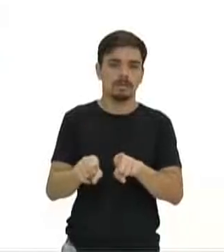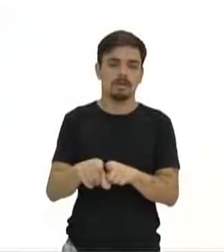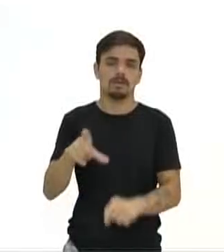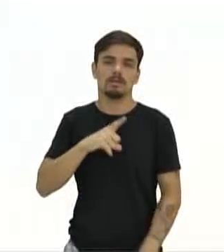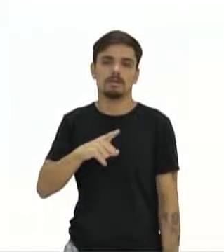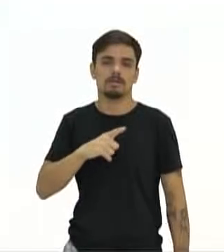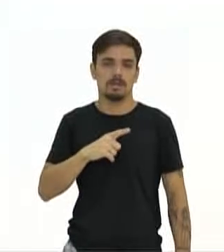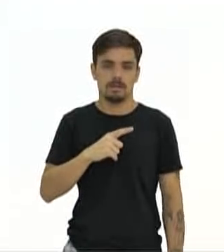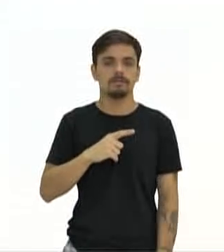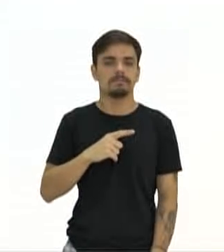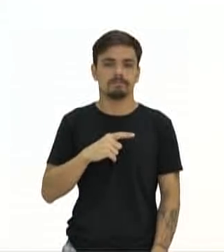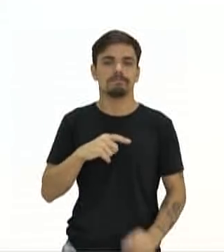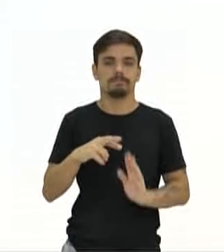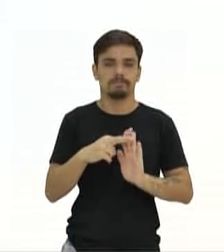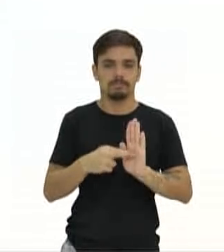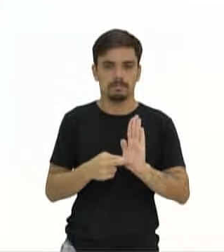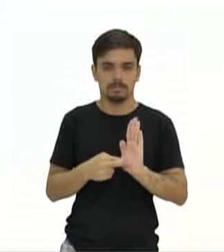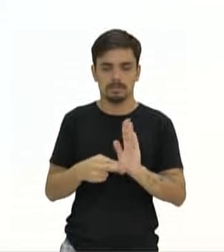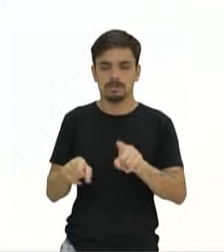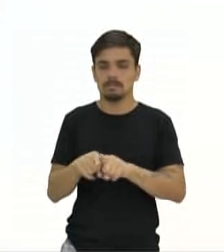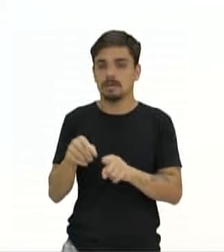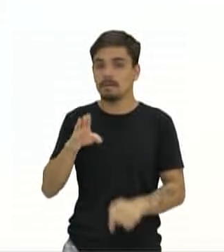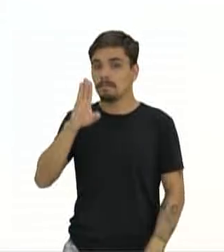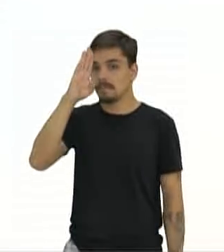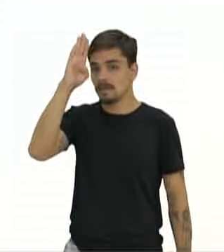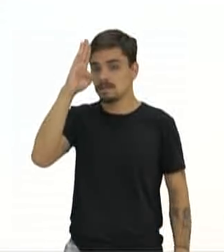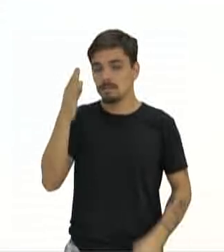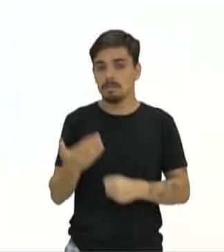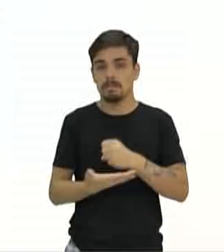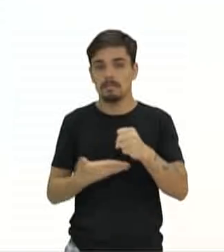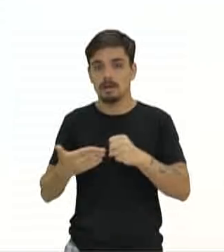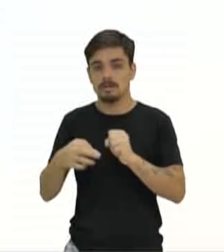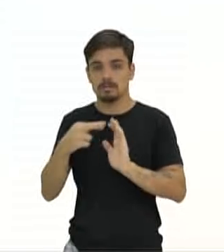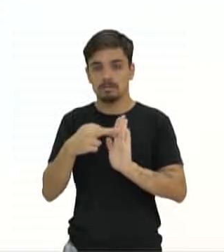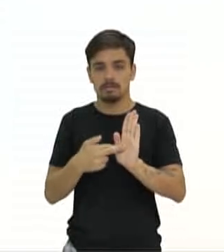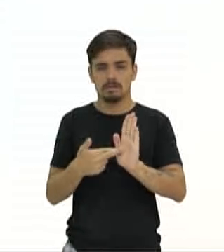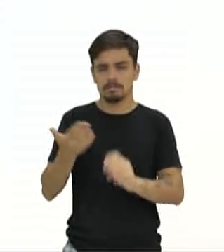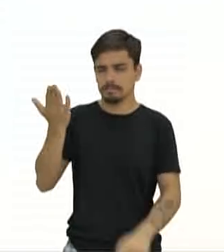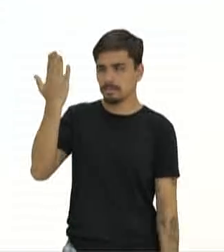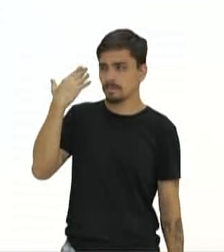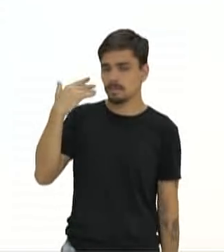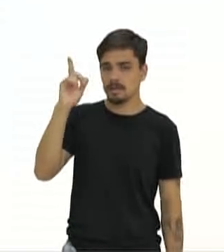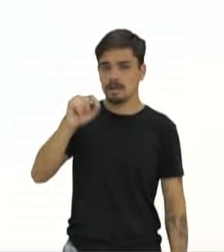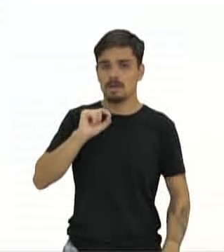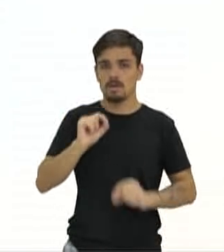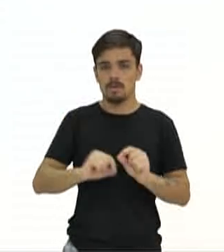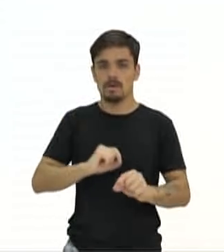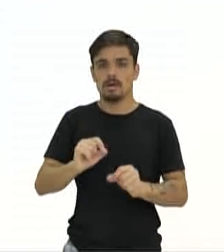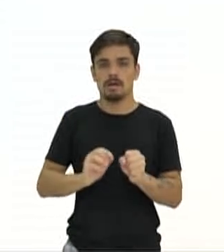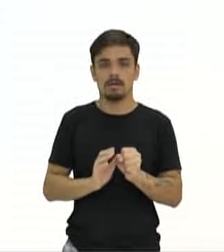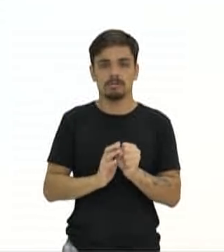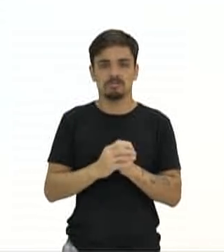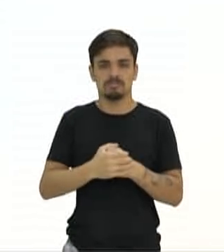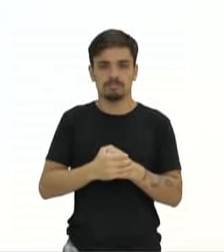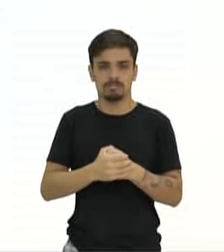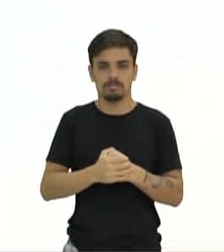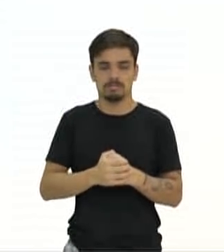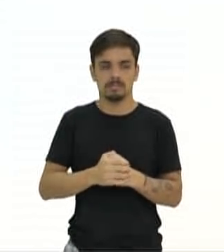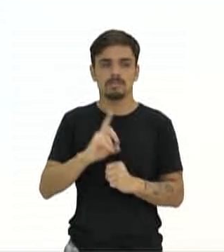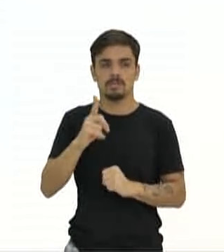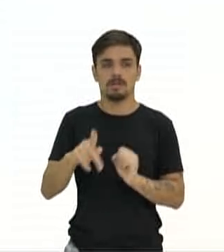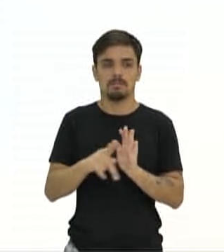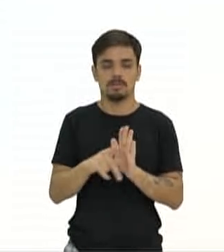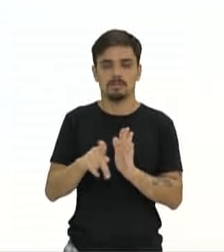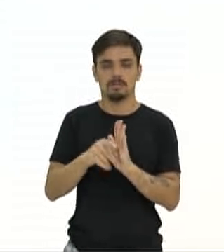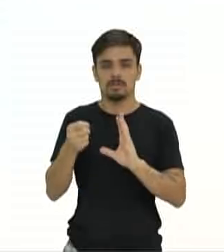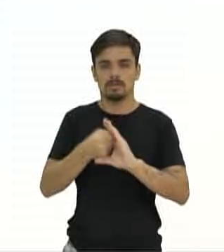ser seguidas. Um dos princípios básicos da internet, que vem desde seus primórdios, é o anonimato. Esta característica da rede